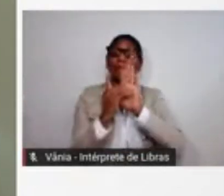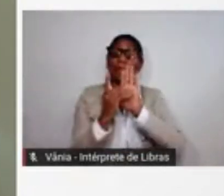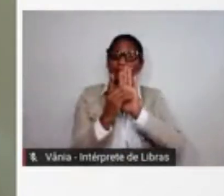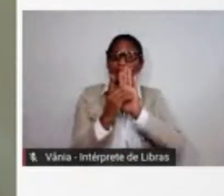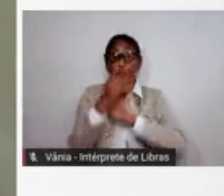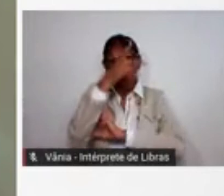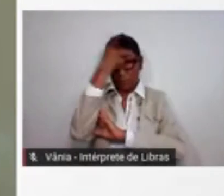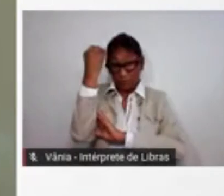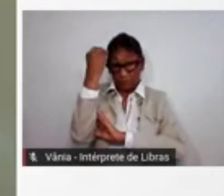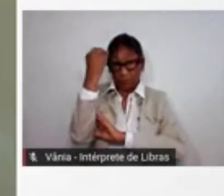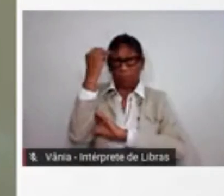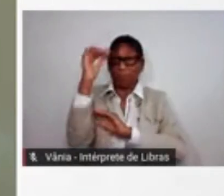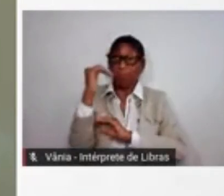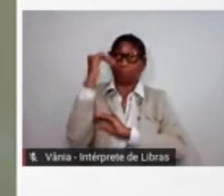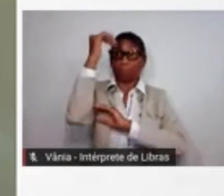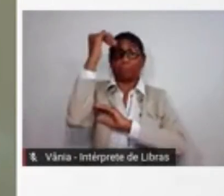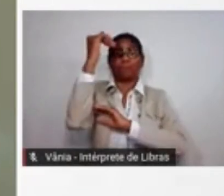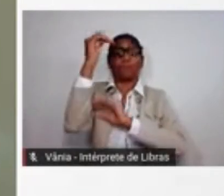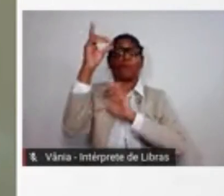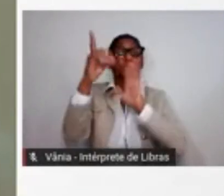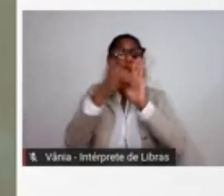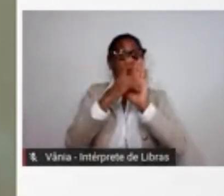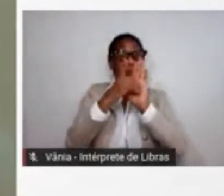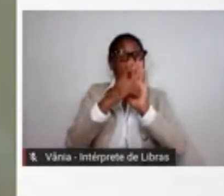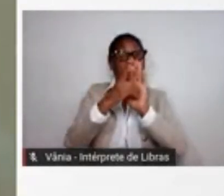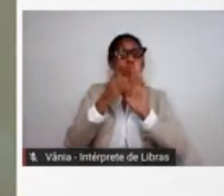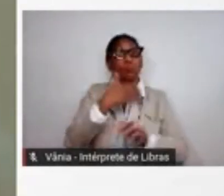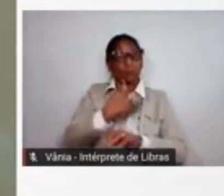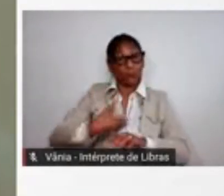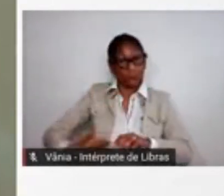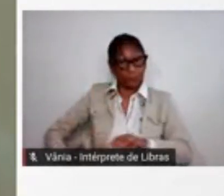ao decreto estadual, se não tivéssemos tomado essa providência